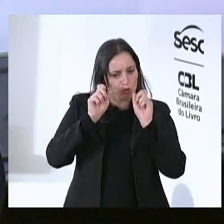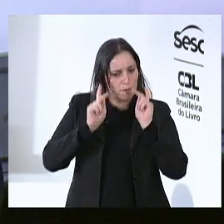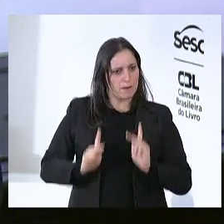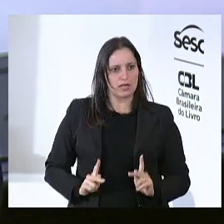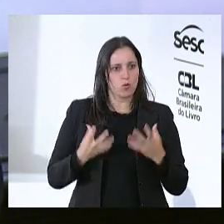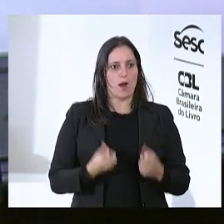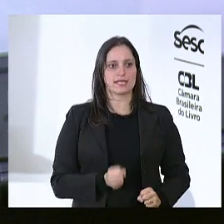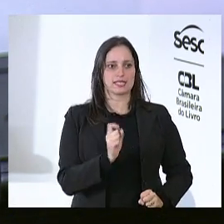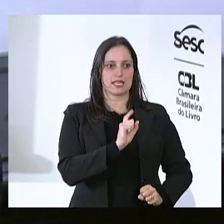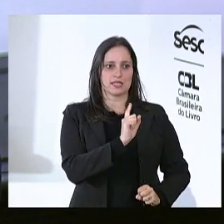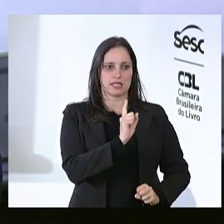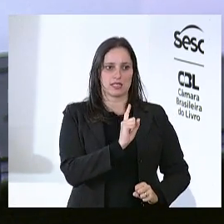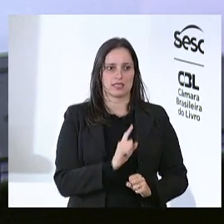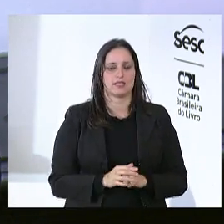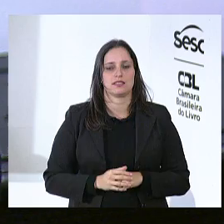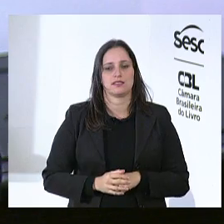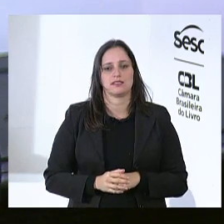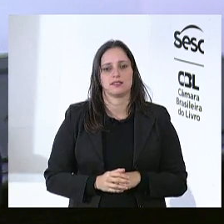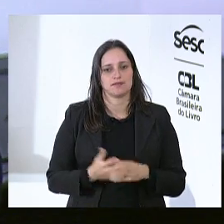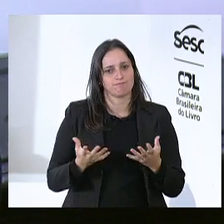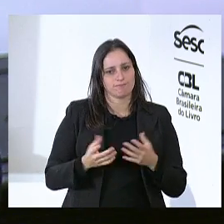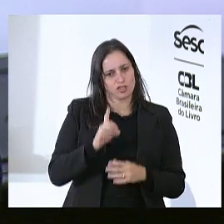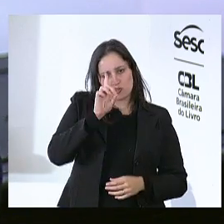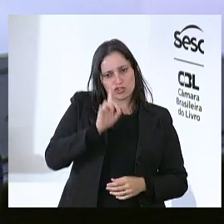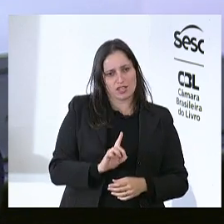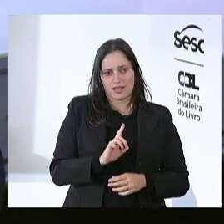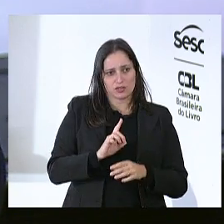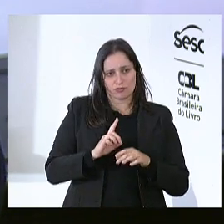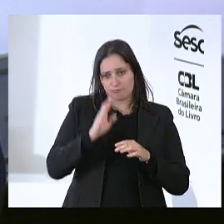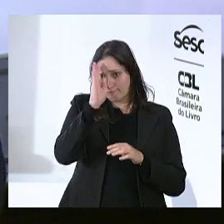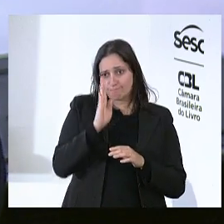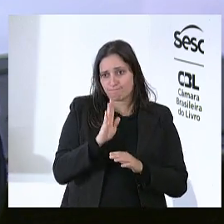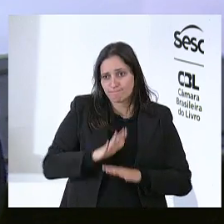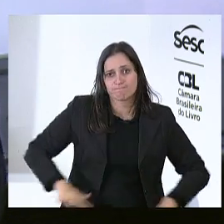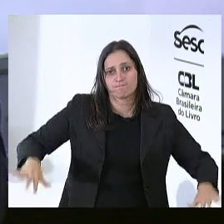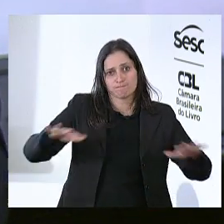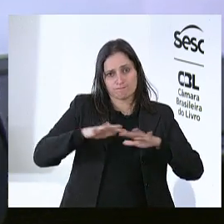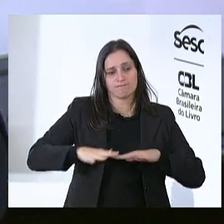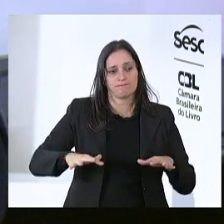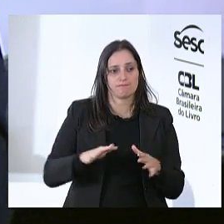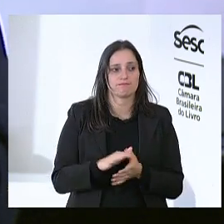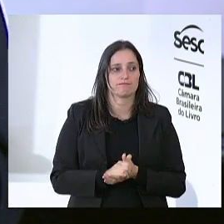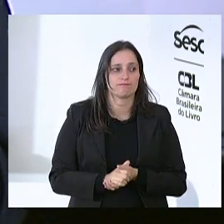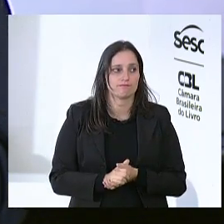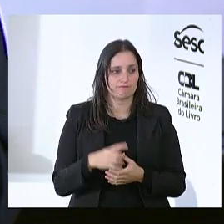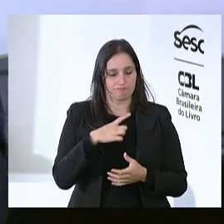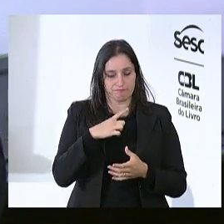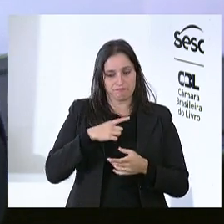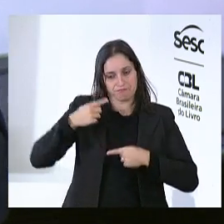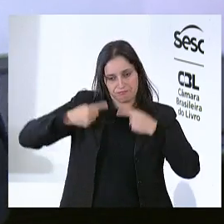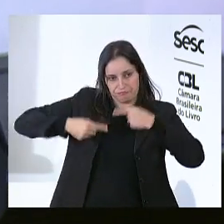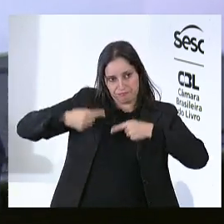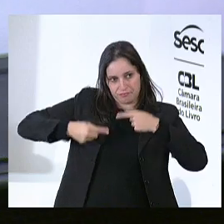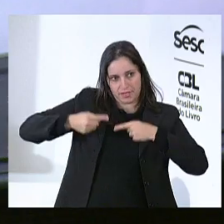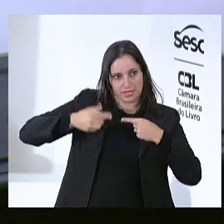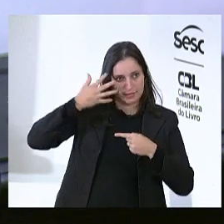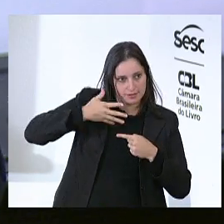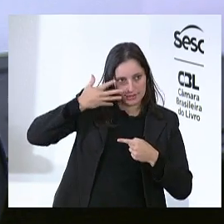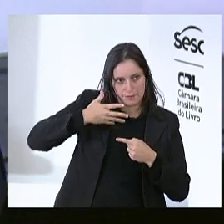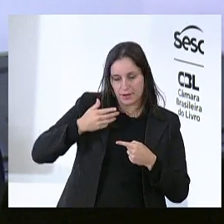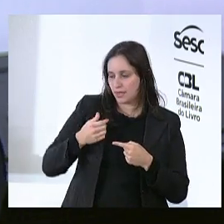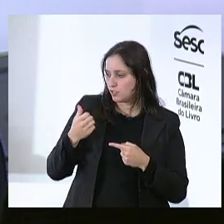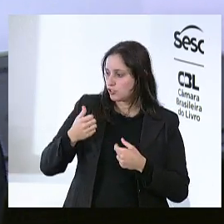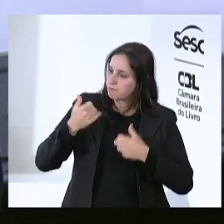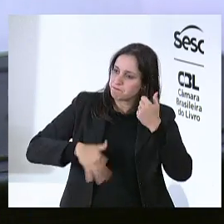é um conceito fundacional do mundo contemporâneo? Né? Então, tem um debate aí interessante, tem demanda